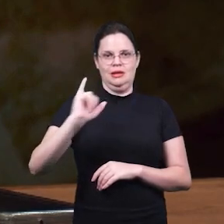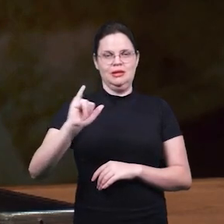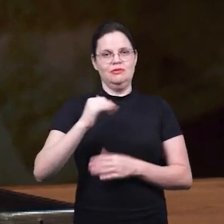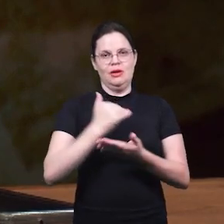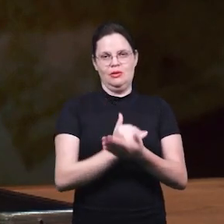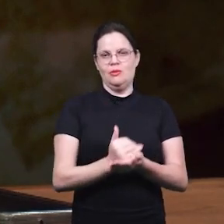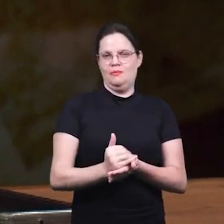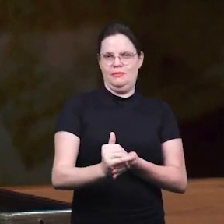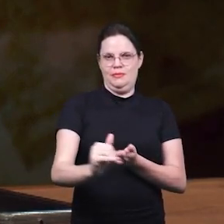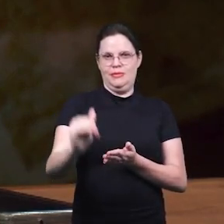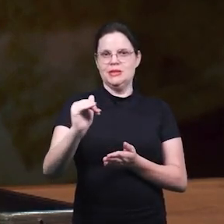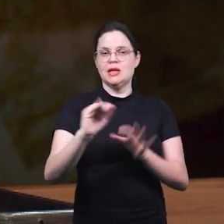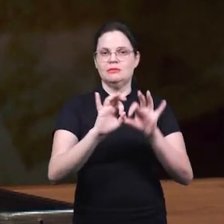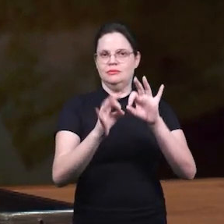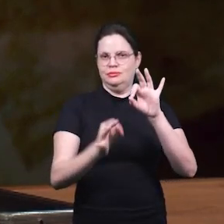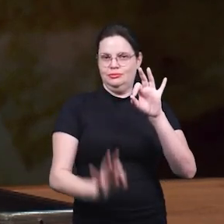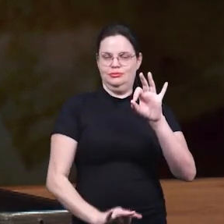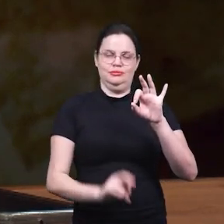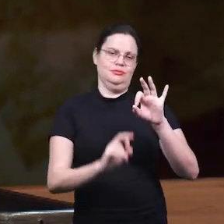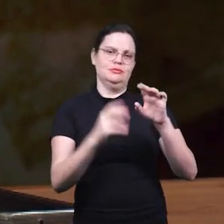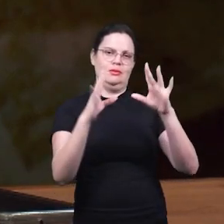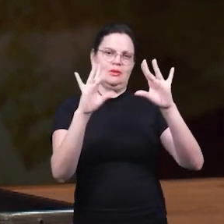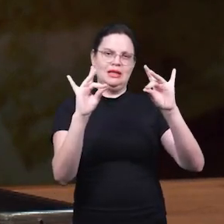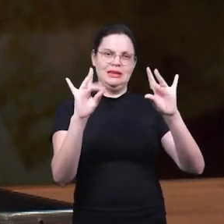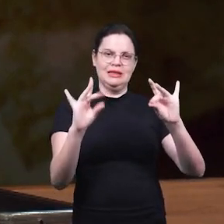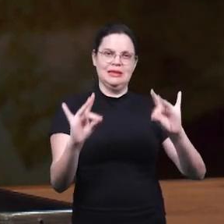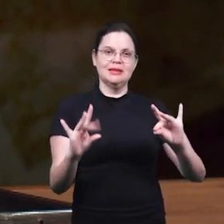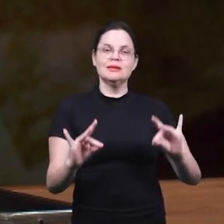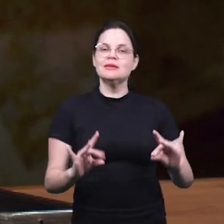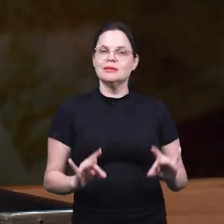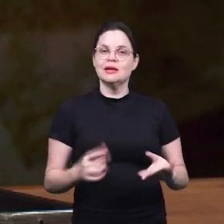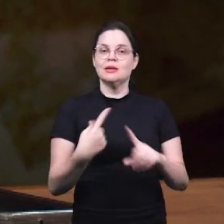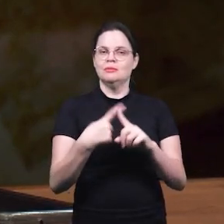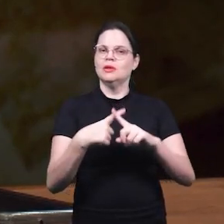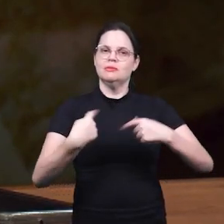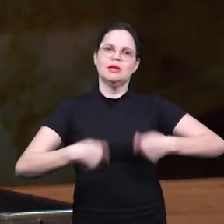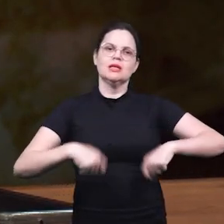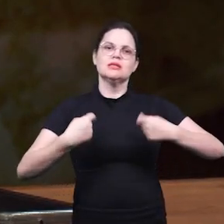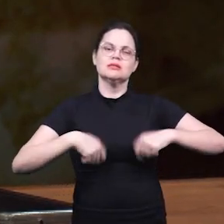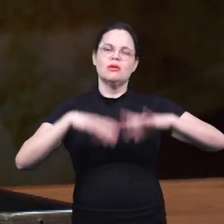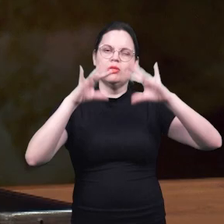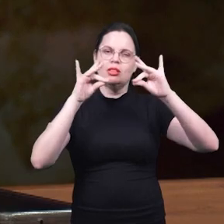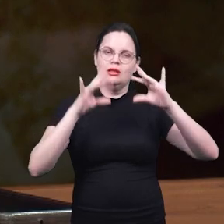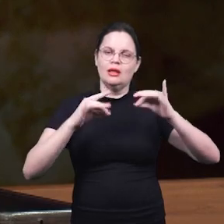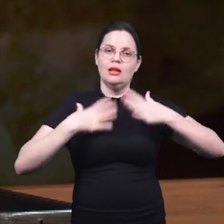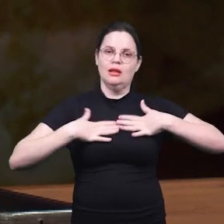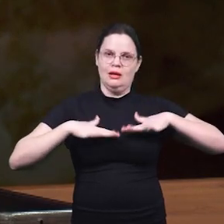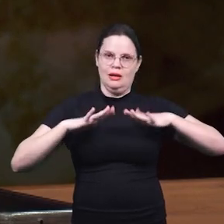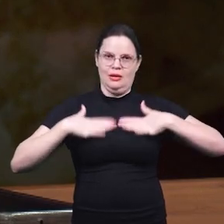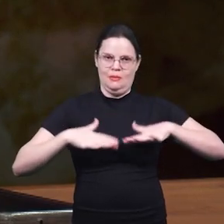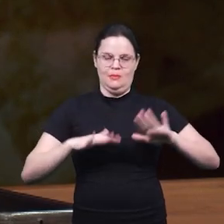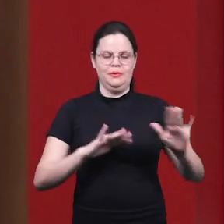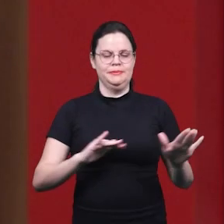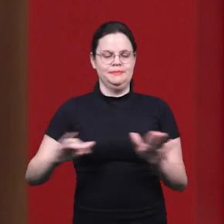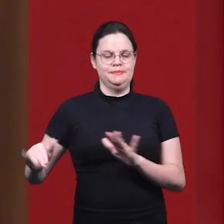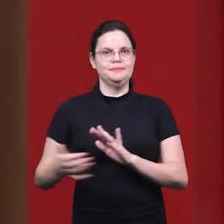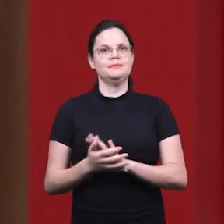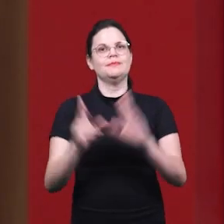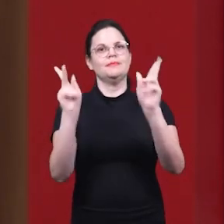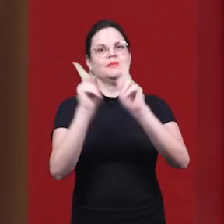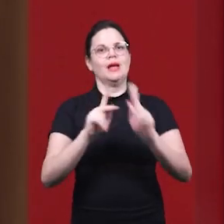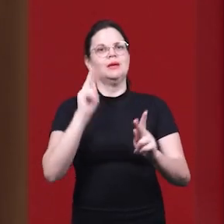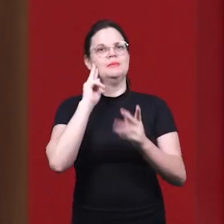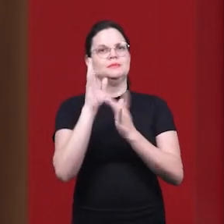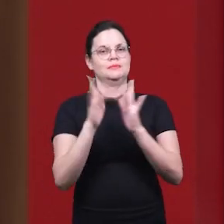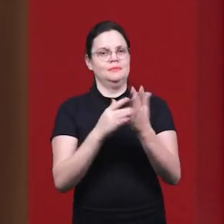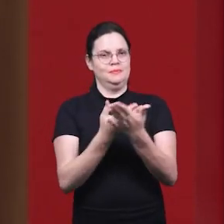que vai fazer uma introdução bem grande, porque o assunto exige. Pastor Antônio Carlos. A paz